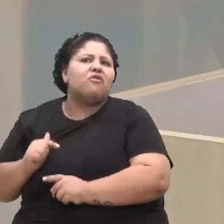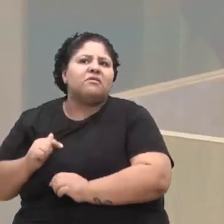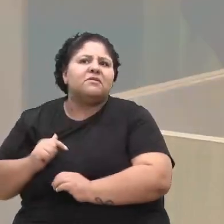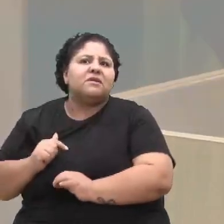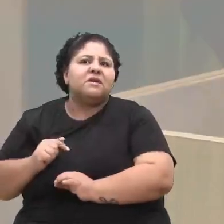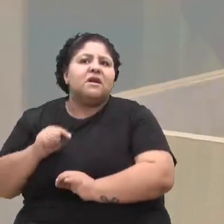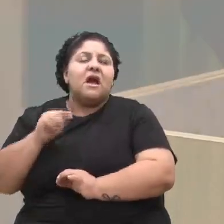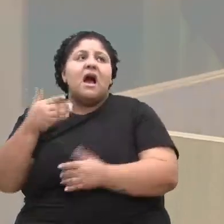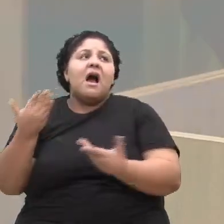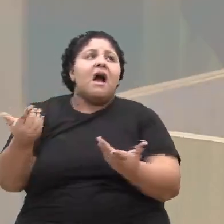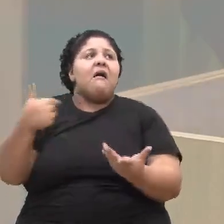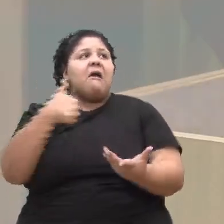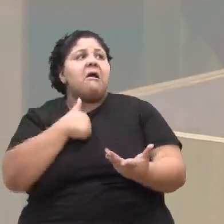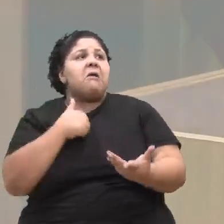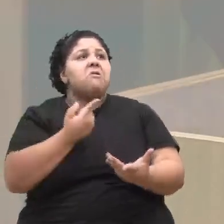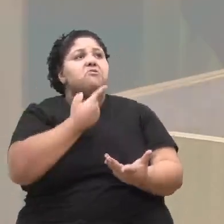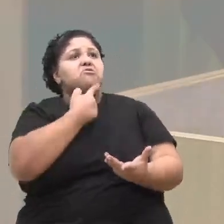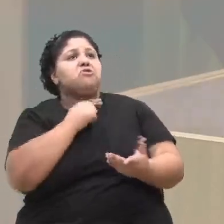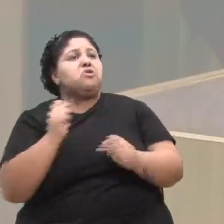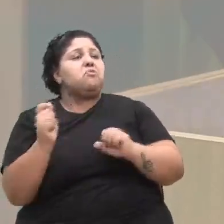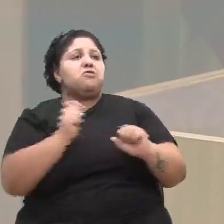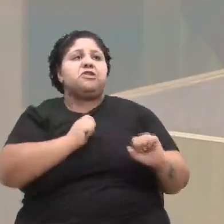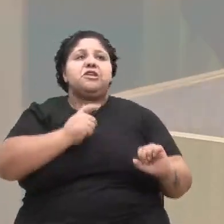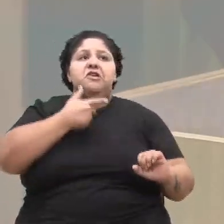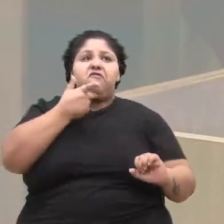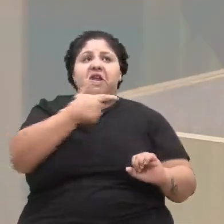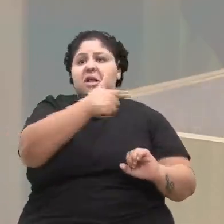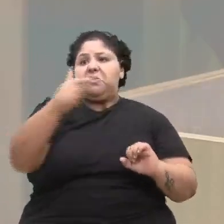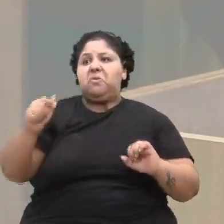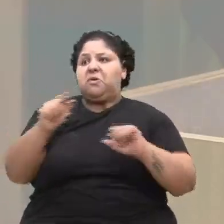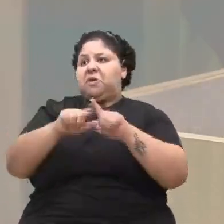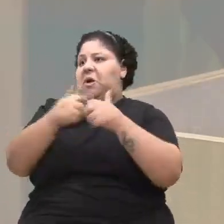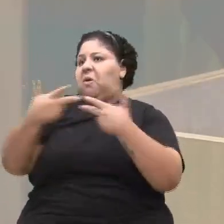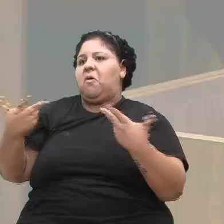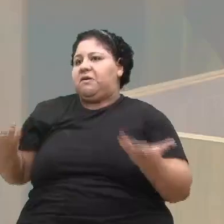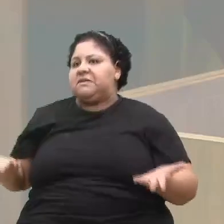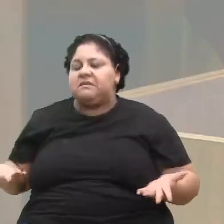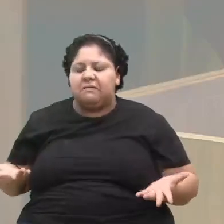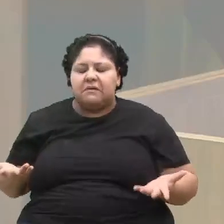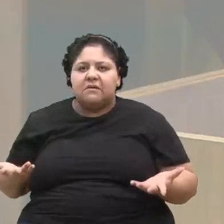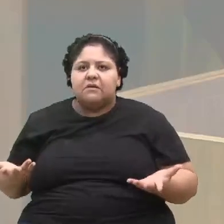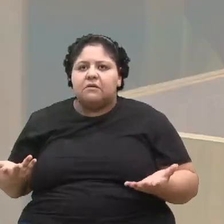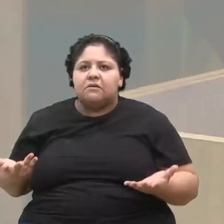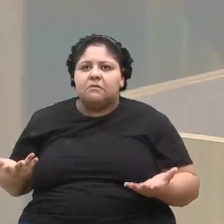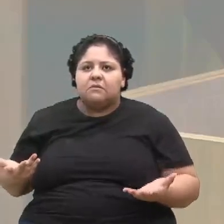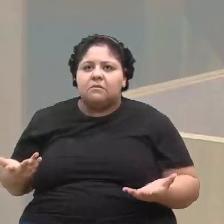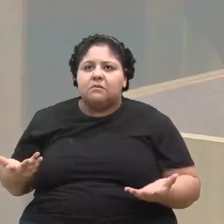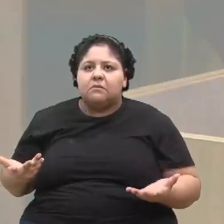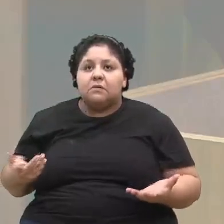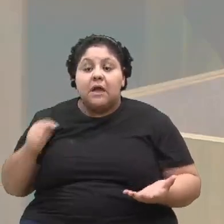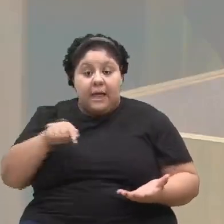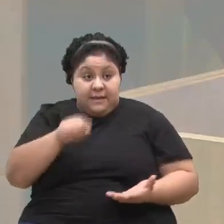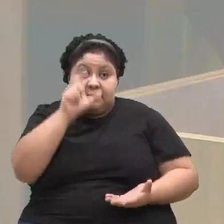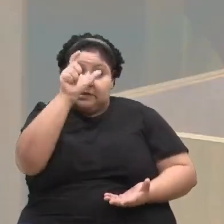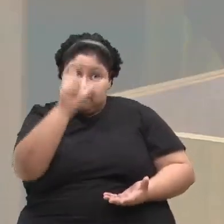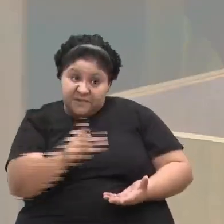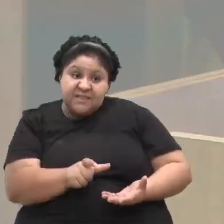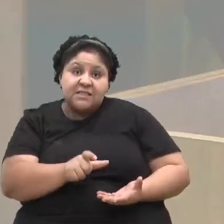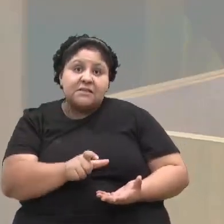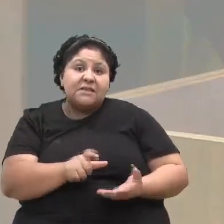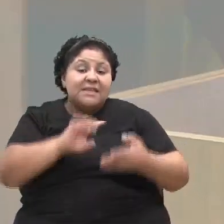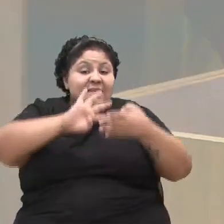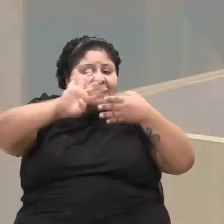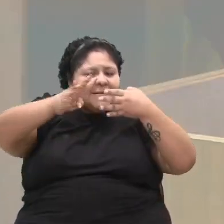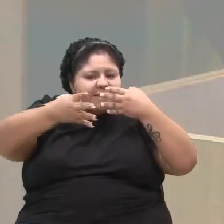não gostei daquilo ali, ele podia ter dito aquilo que eu queria ouvir, não me dizer essas coisas. Essa pessoa está sendo